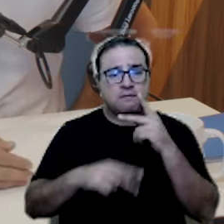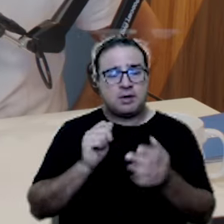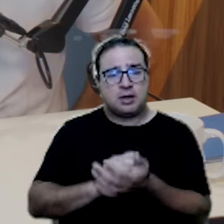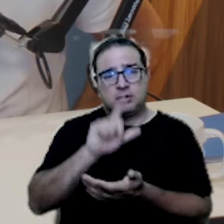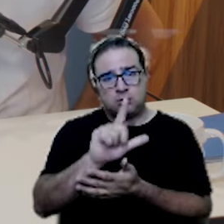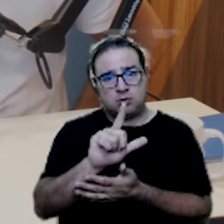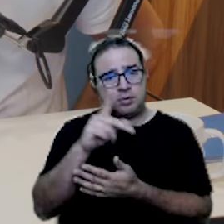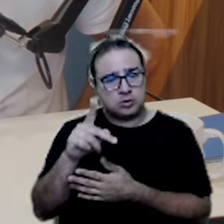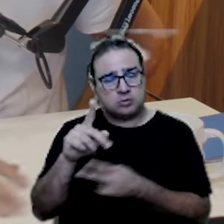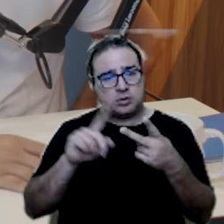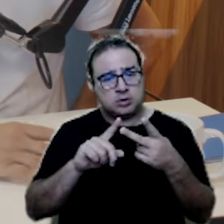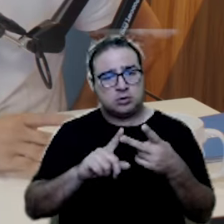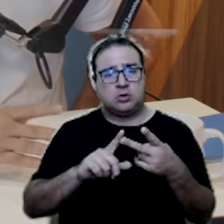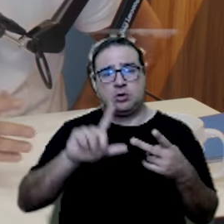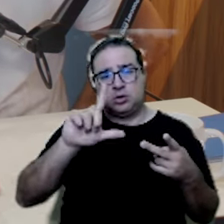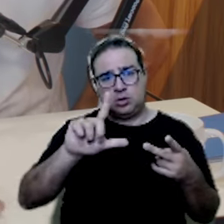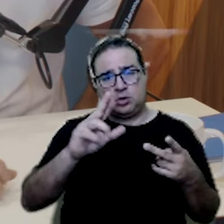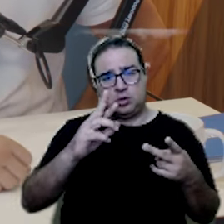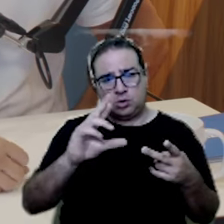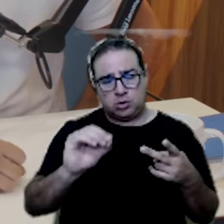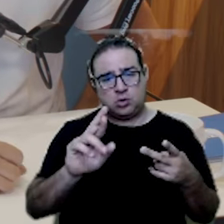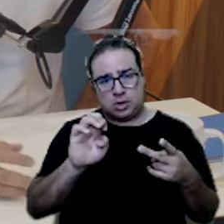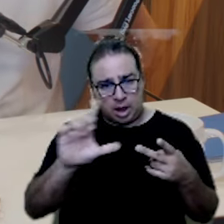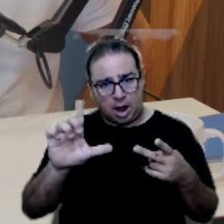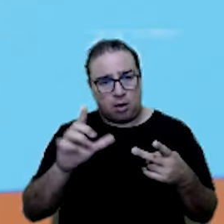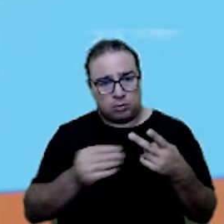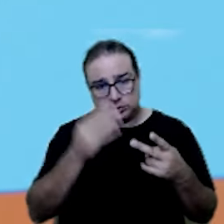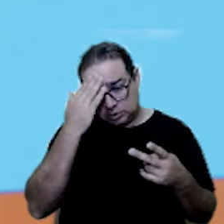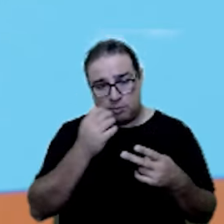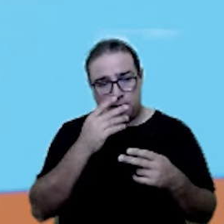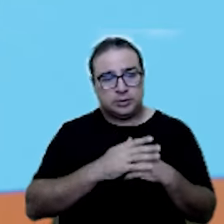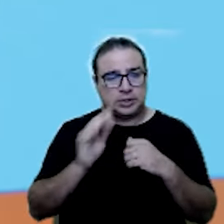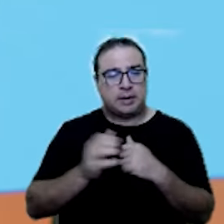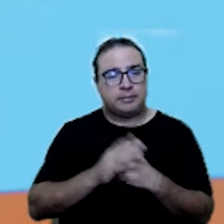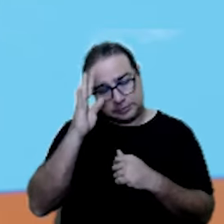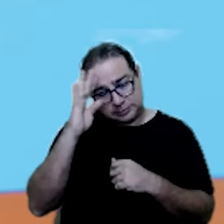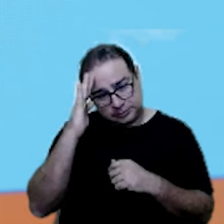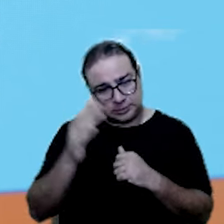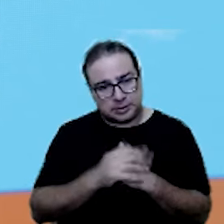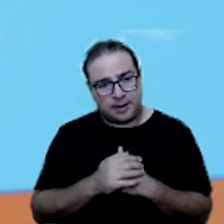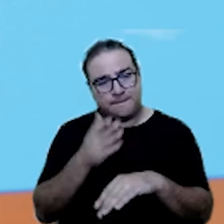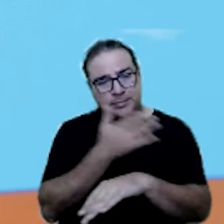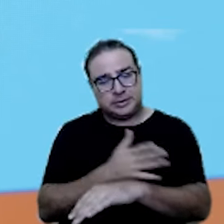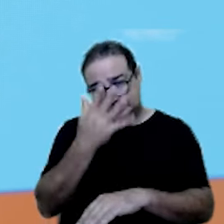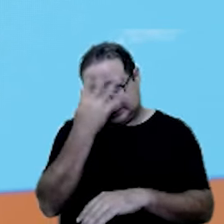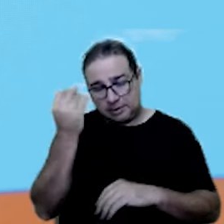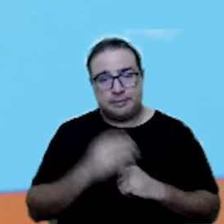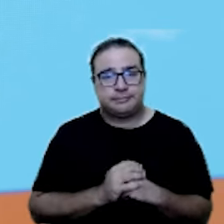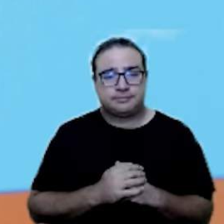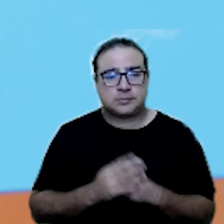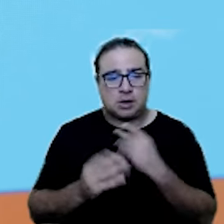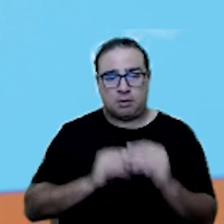lucro presumido e lucro real como a gente vai fazer esse preenchimento dessa nota fiscal Ah legal boa boa já tava aqui passando em branco